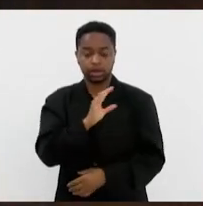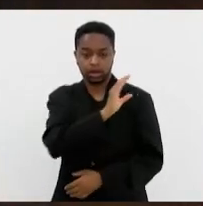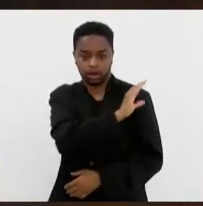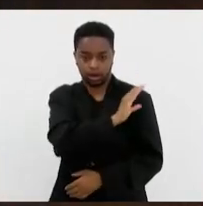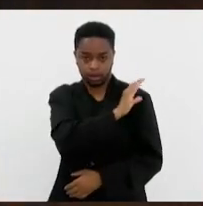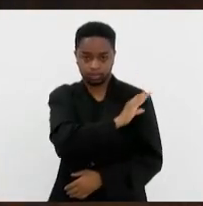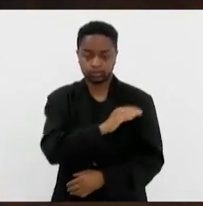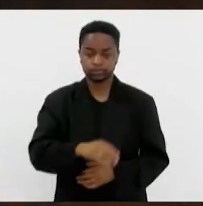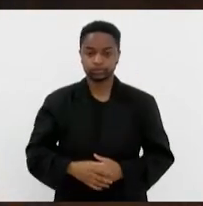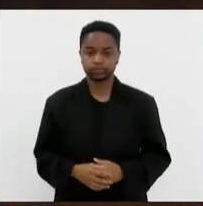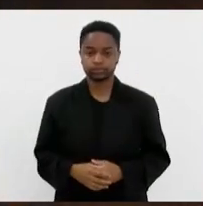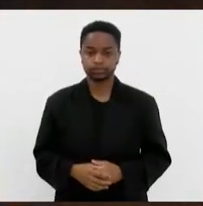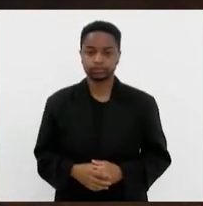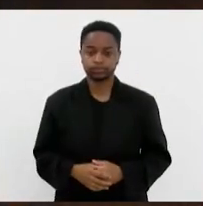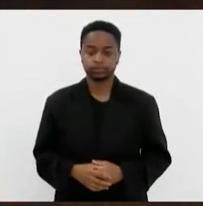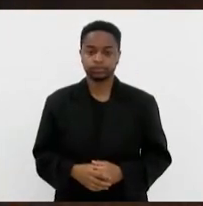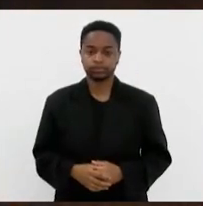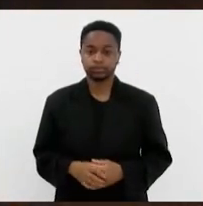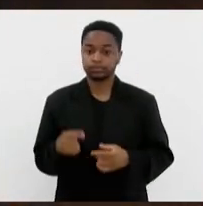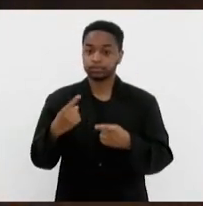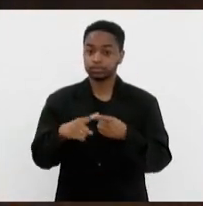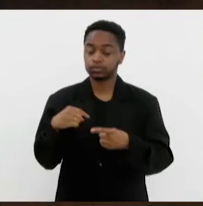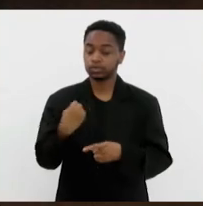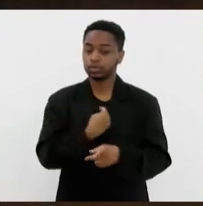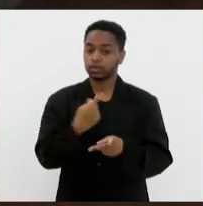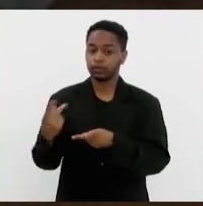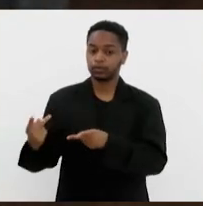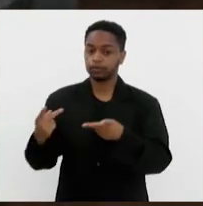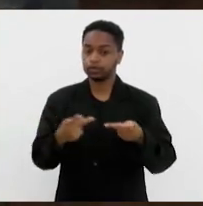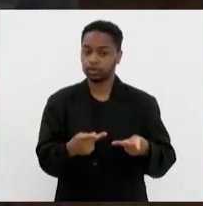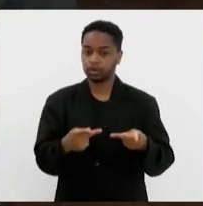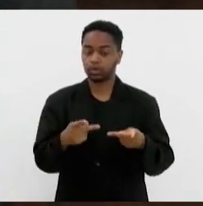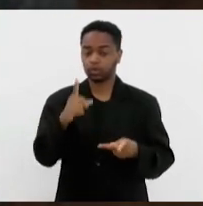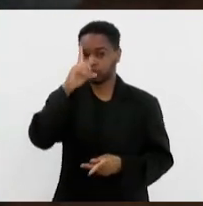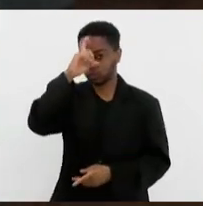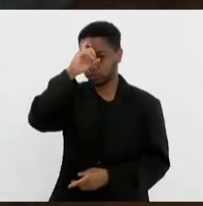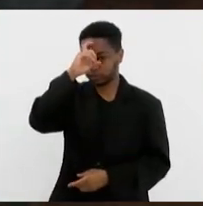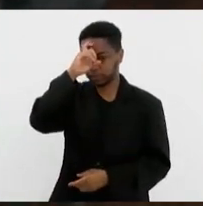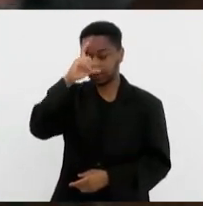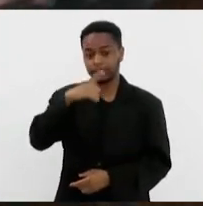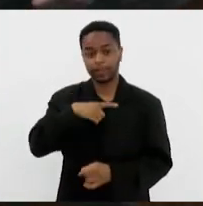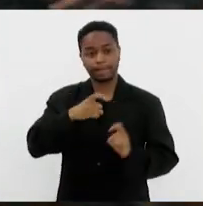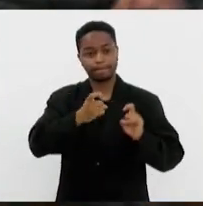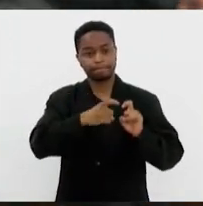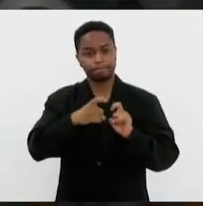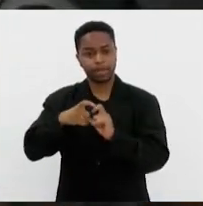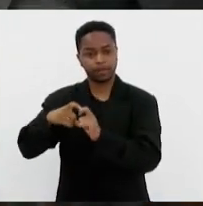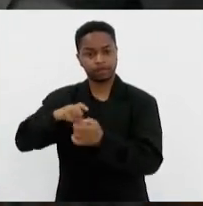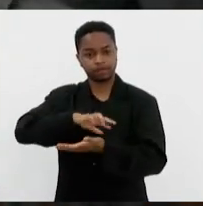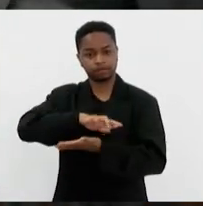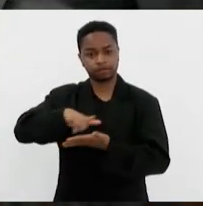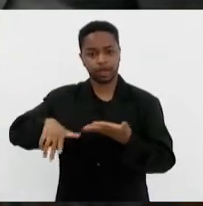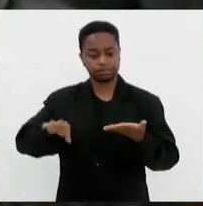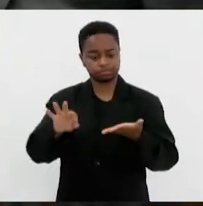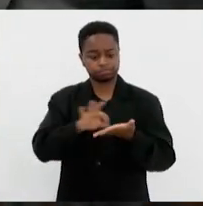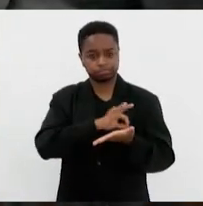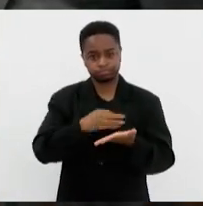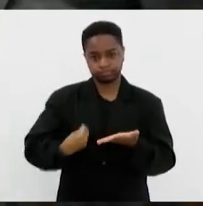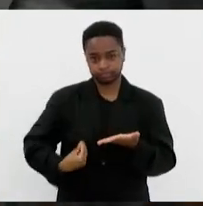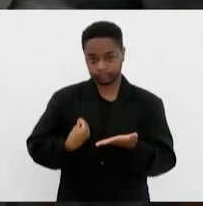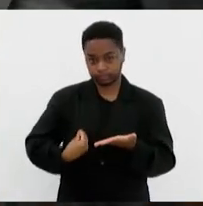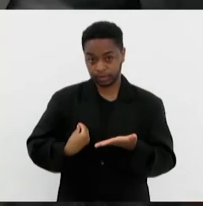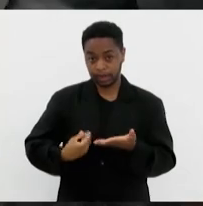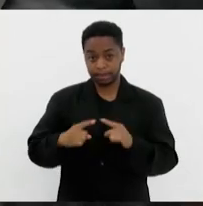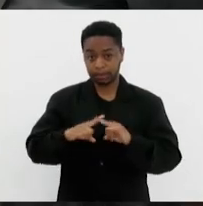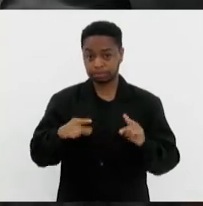onde nós estivemos num hospital, onde muitos médicos assinavam a folha de ponto,